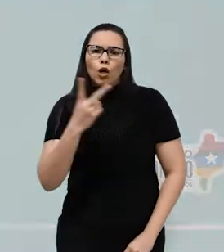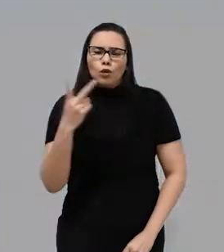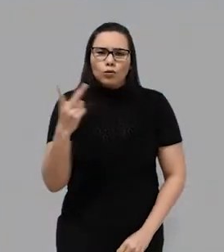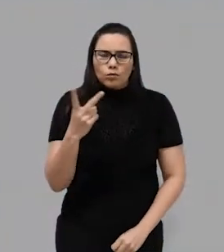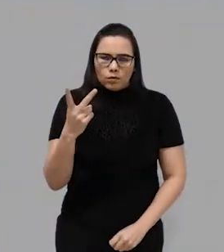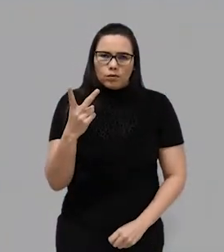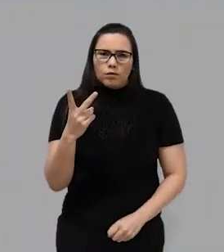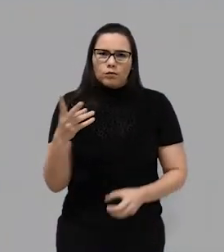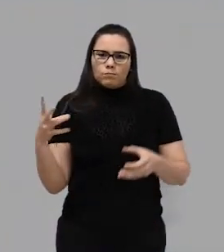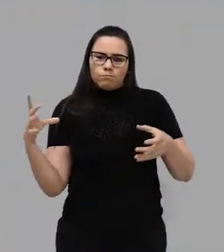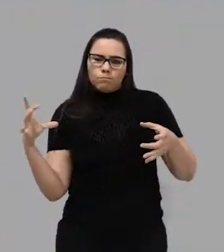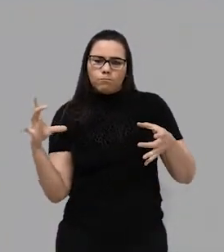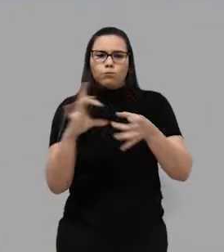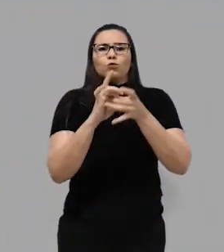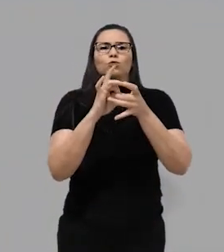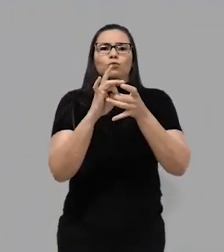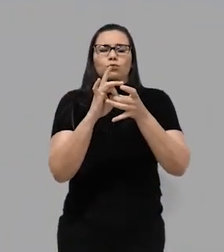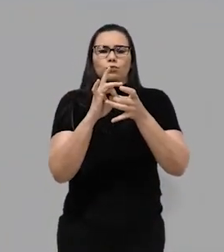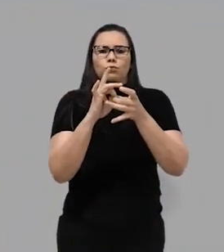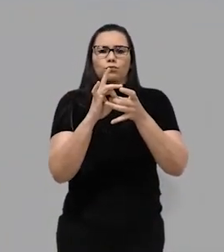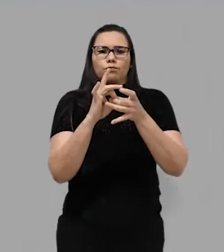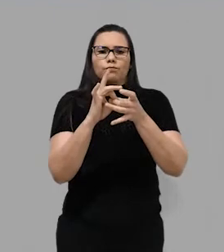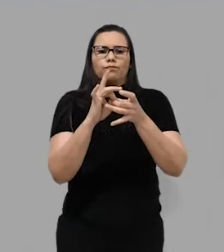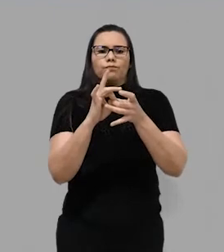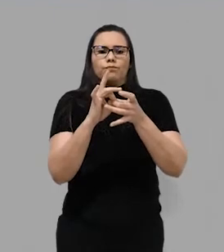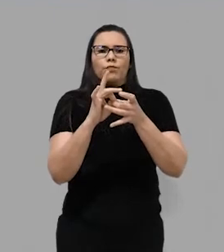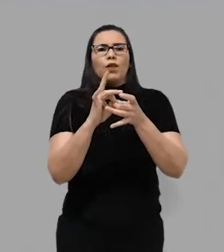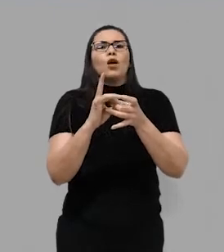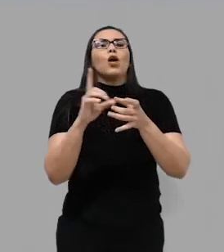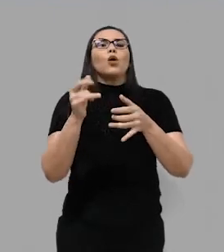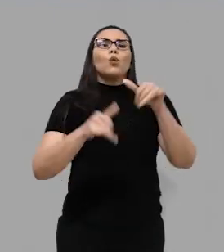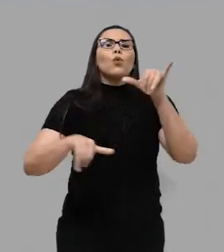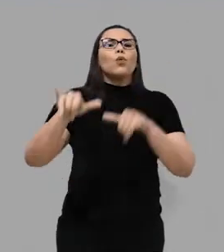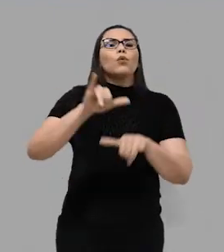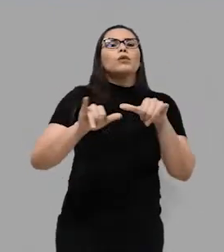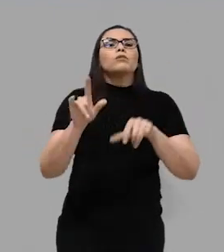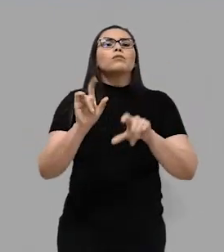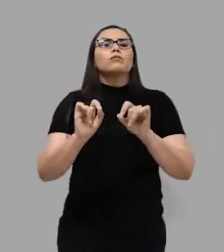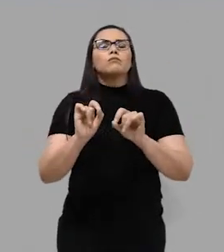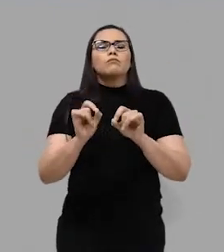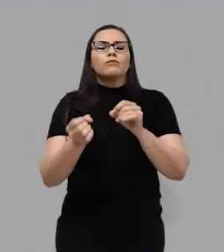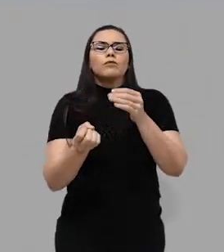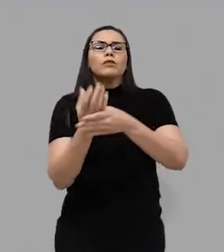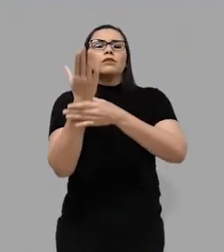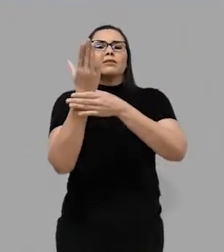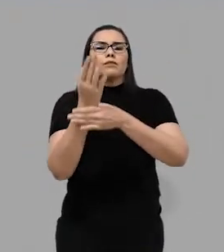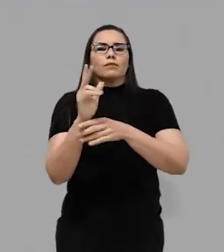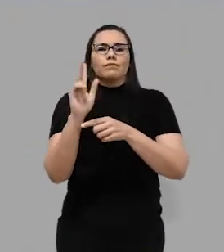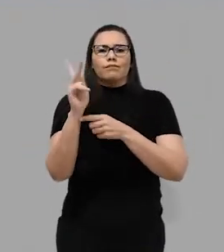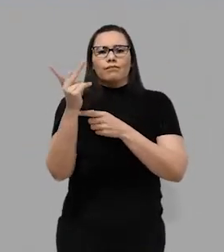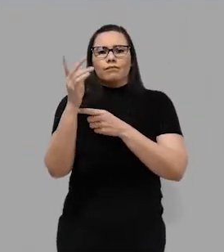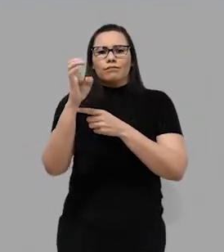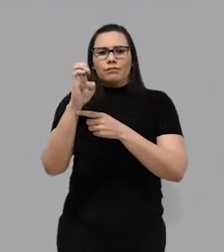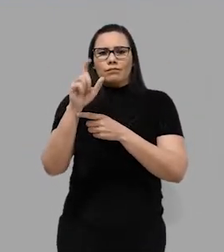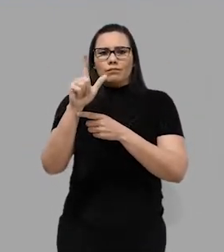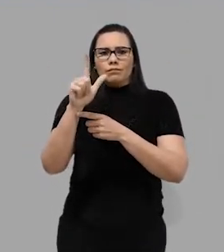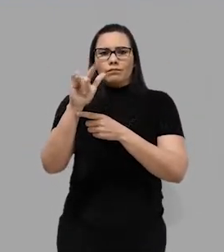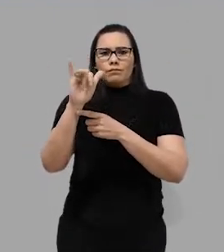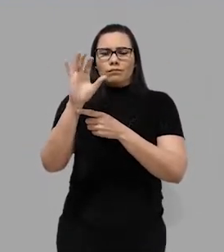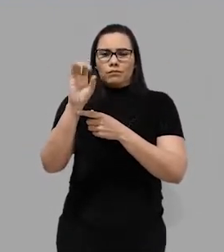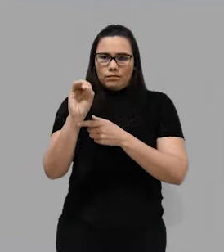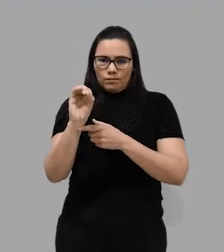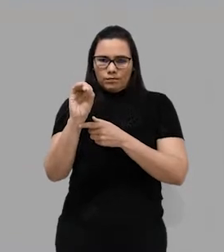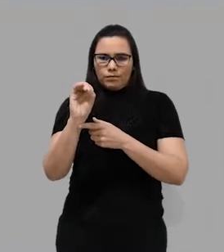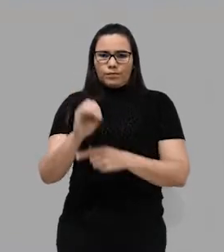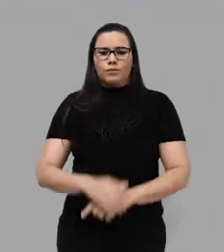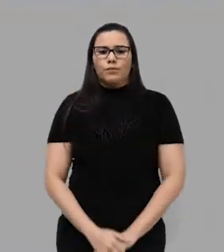E nessa fusão eles acabam gerando o elemento químico hélio. Então, esse gás hélio ele vai ser